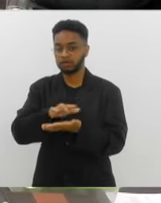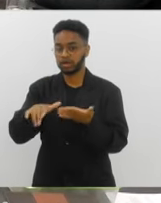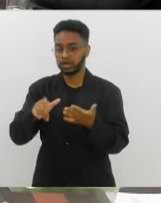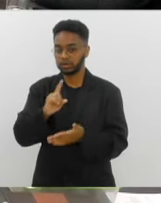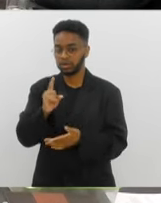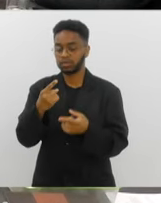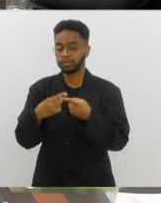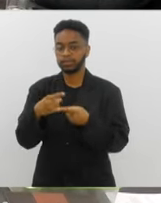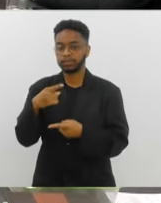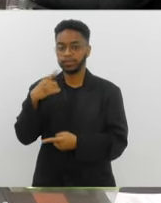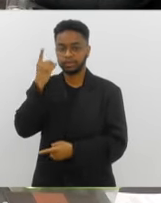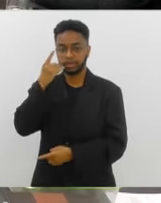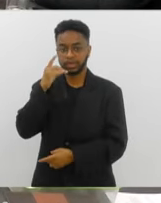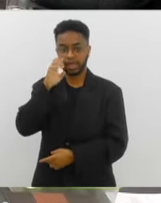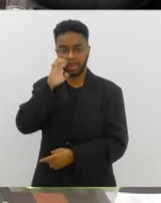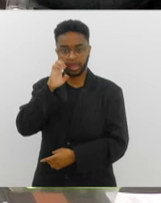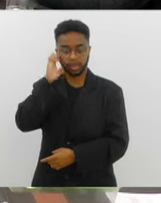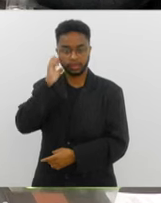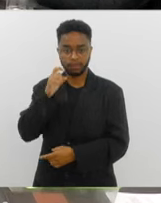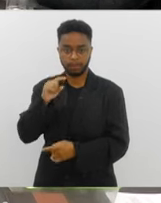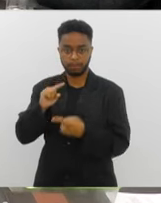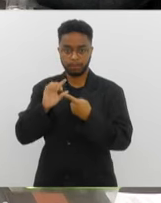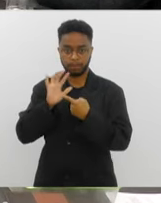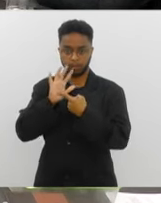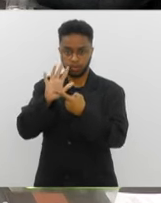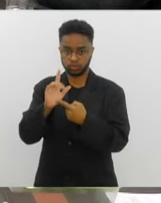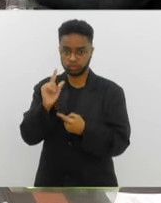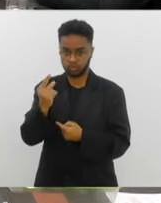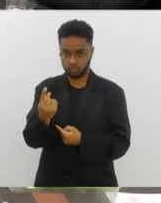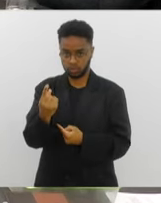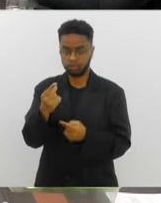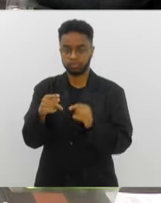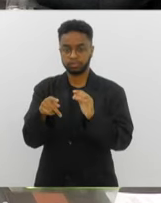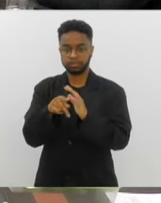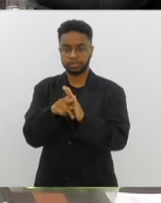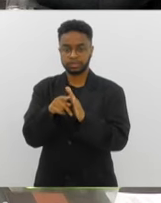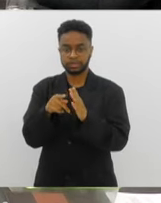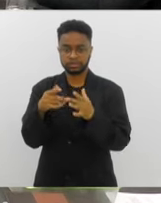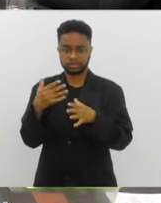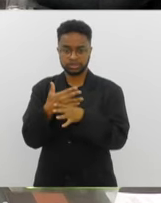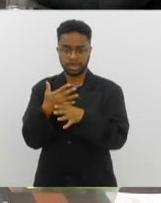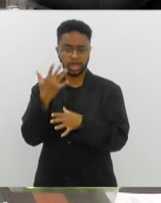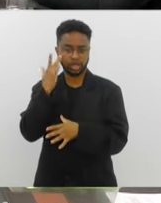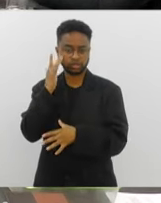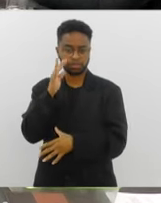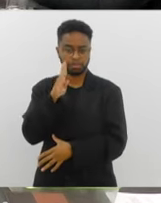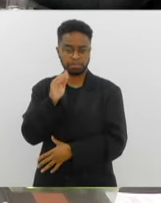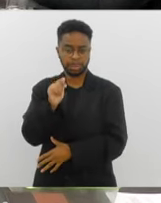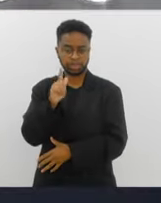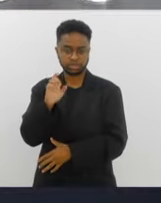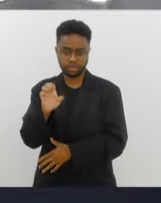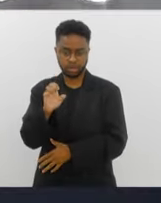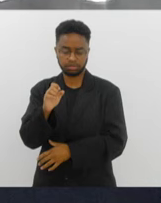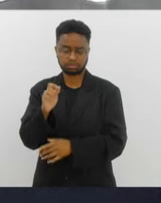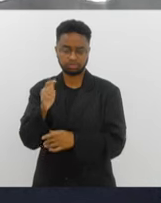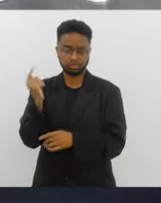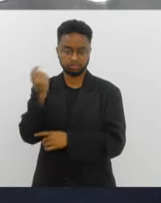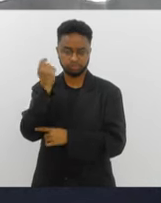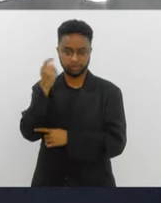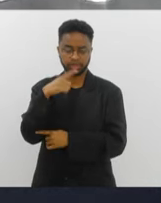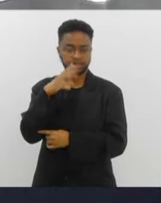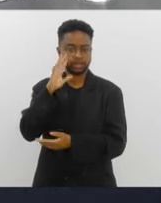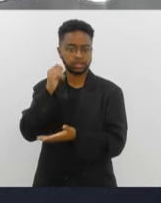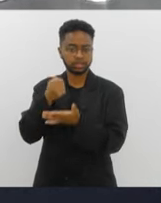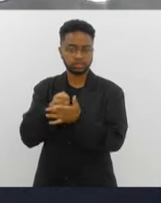Élica traz uma decisão que é de um município, salvo engano, de Bagé, no Rio Grande do Sul, e tem uma decisão específica sobre uma